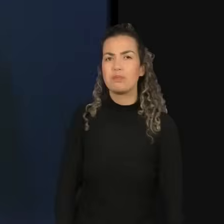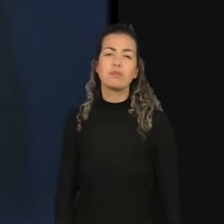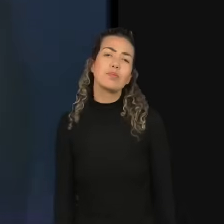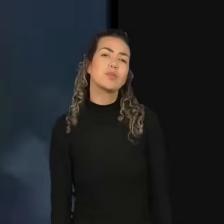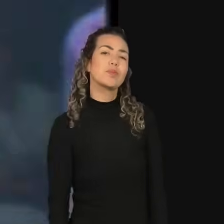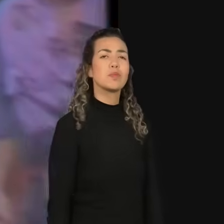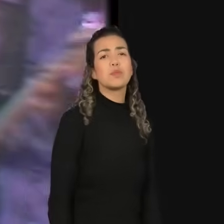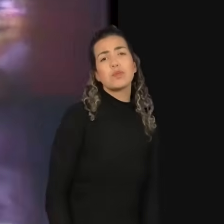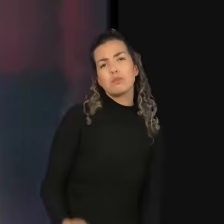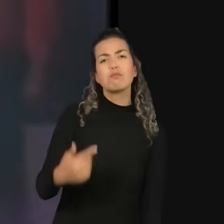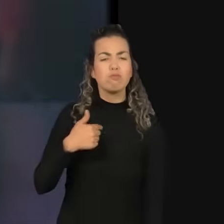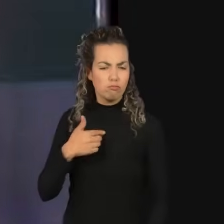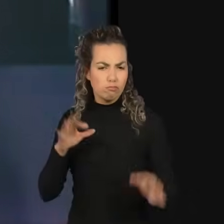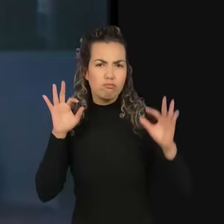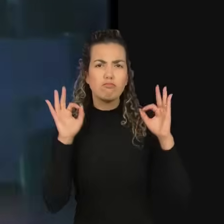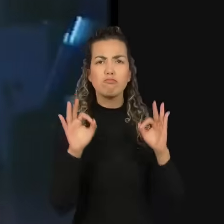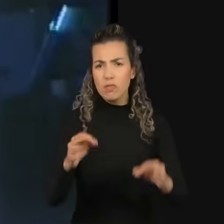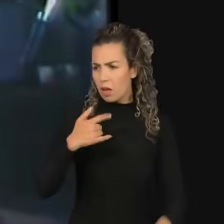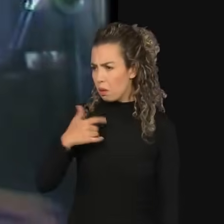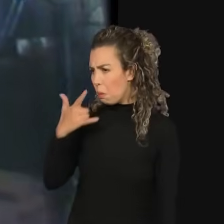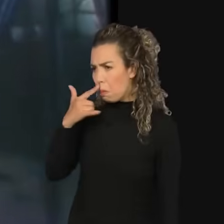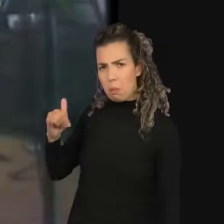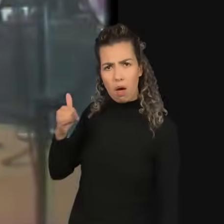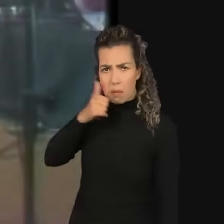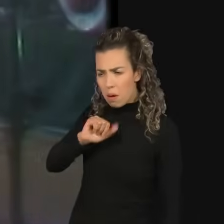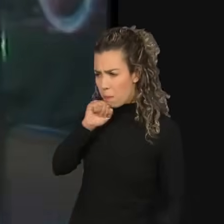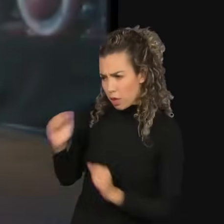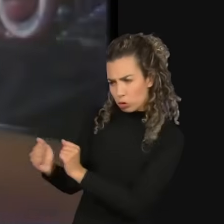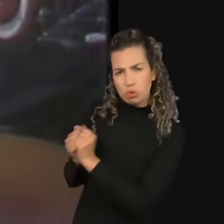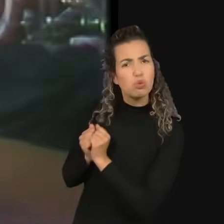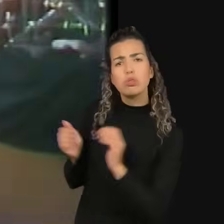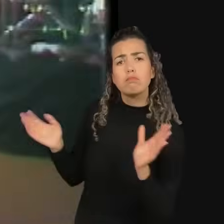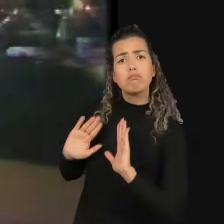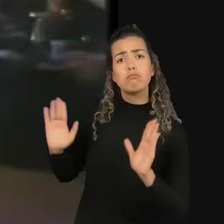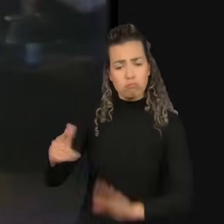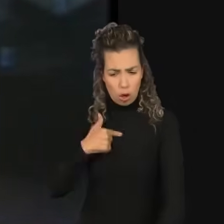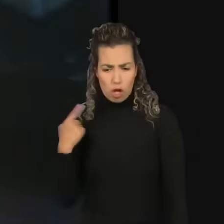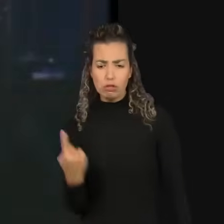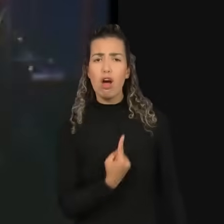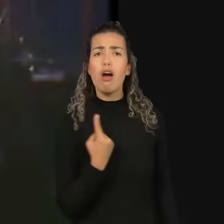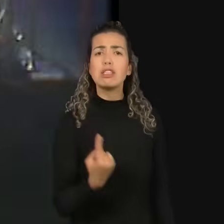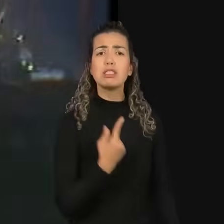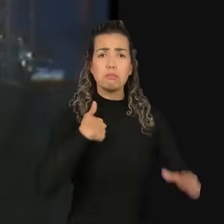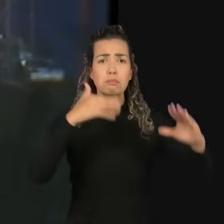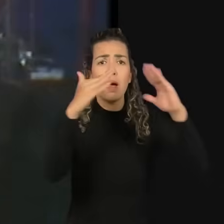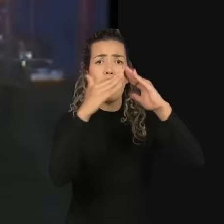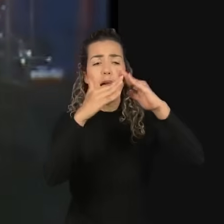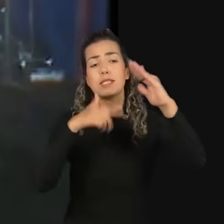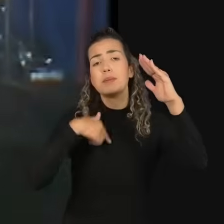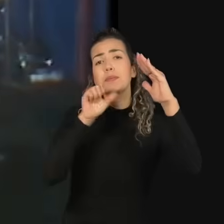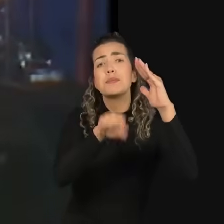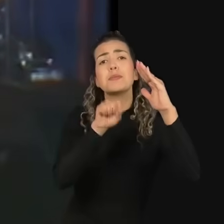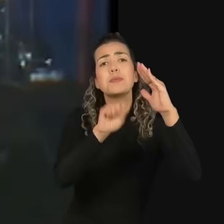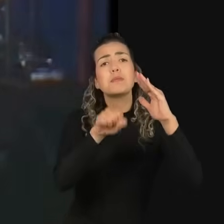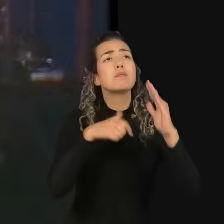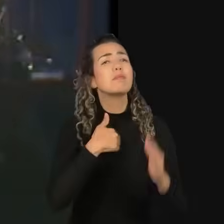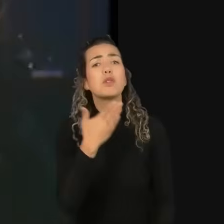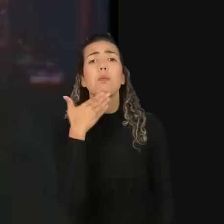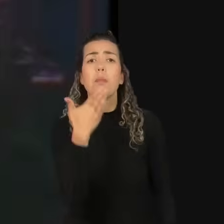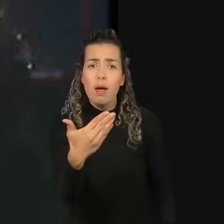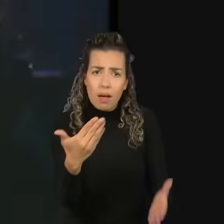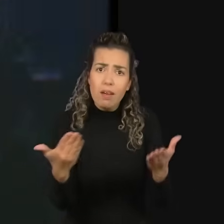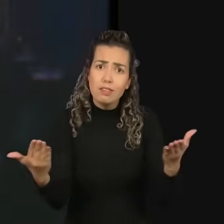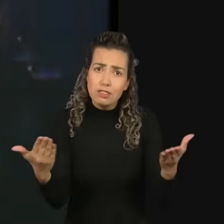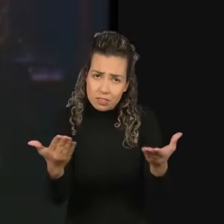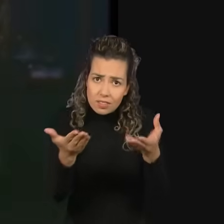perdido, sem pai nem mãe, vem na porta da tua casa. Eu tô pedindo a tua